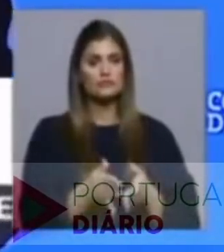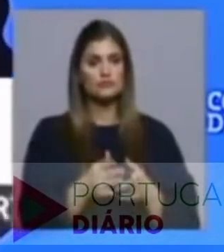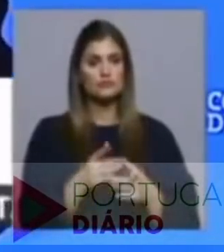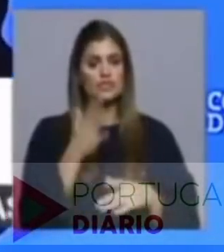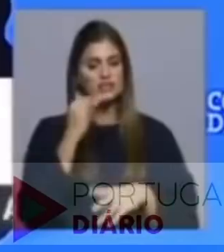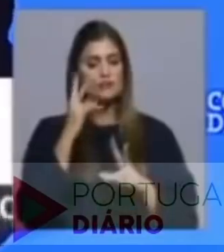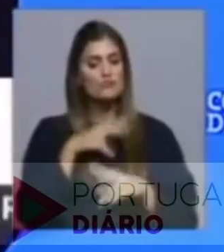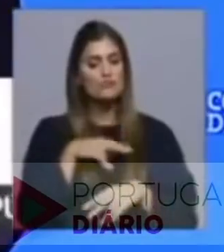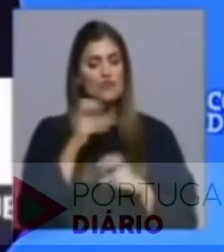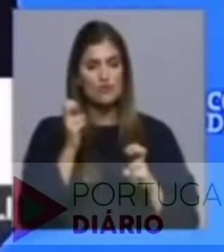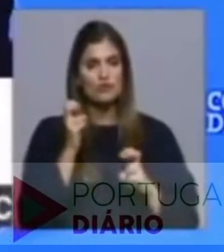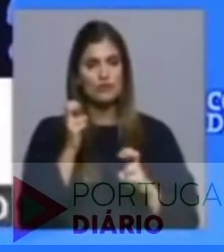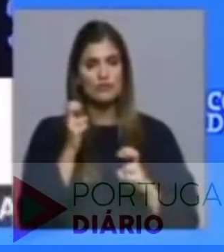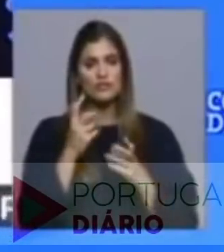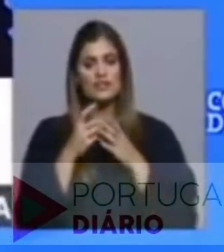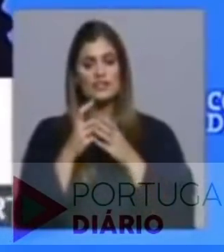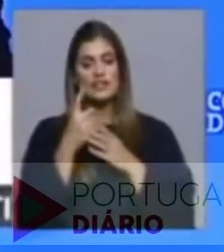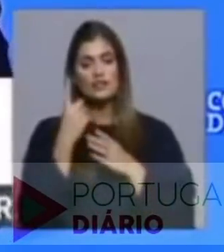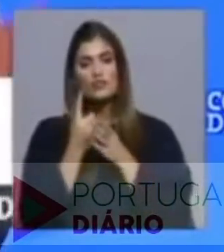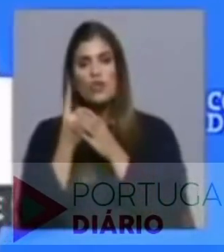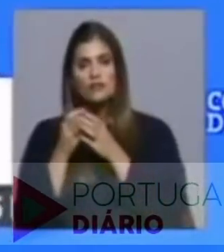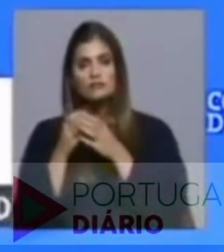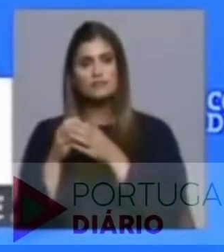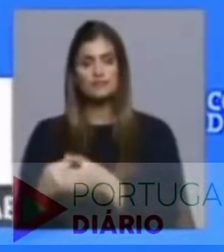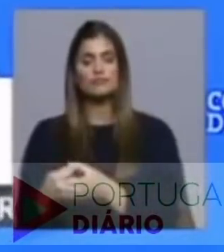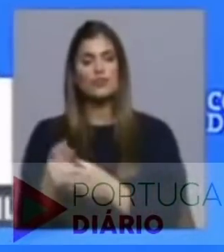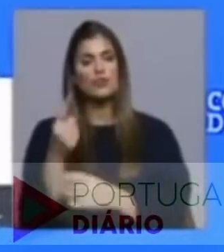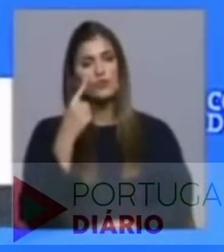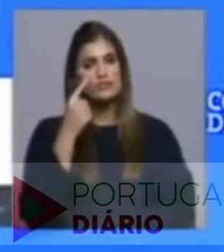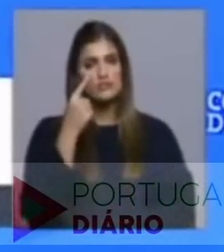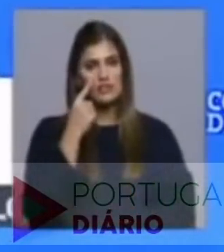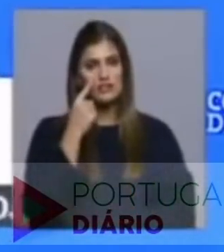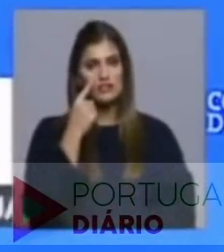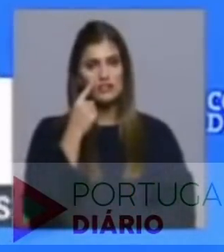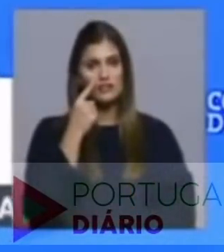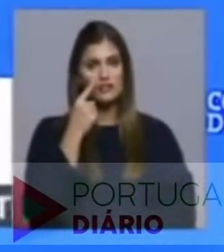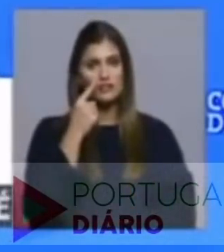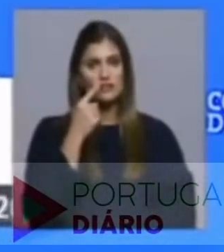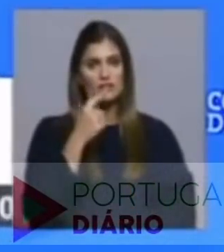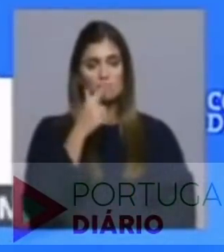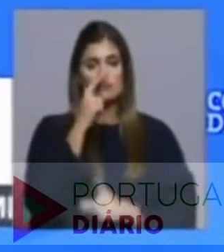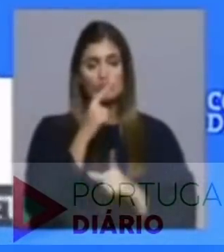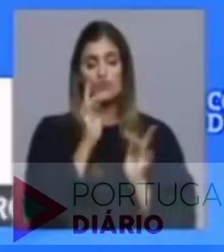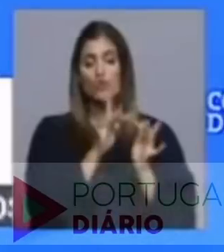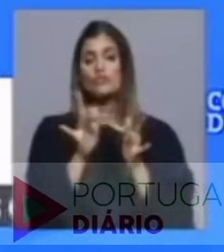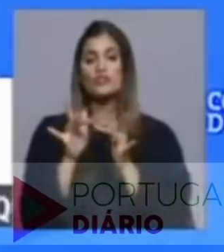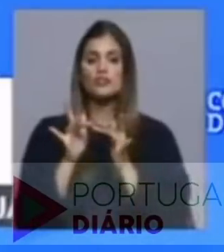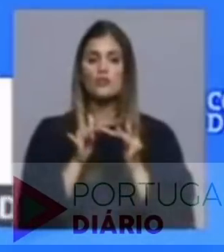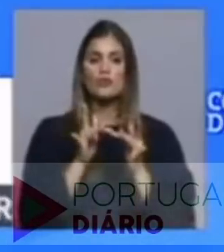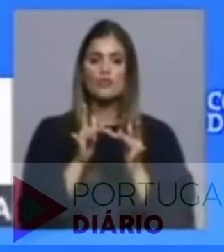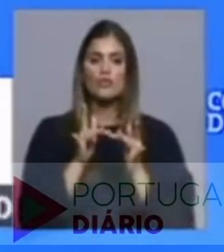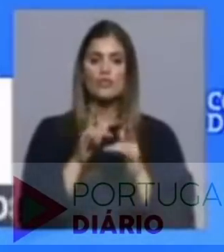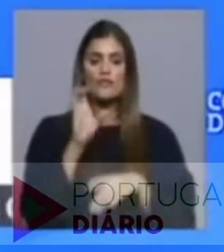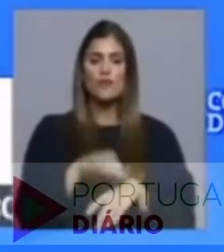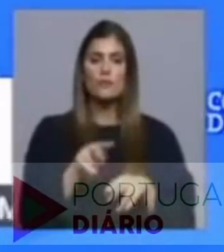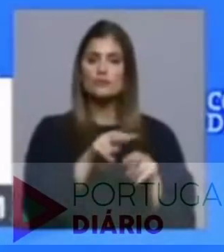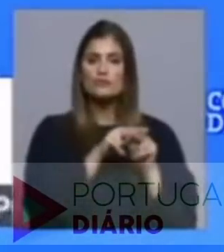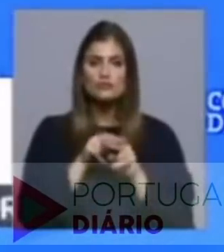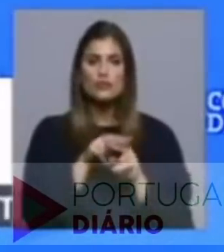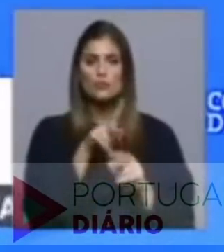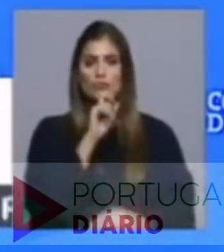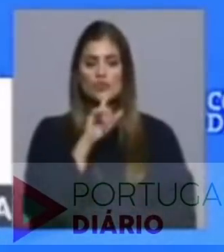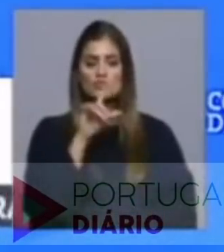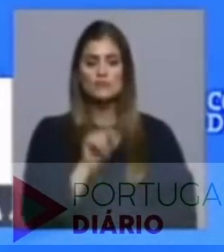identificar, isolar, conhecer o seu universo de contactos, de forma, através do rastreamento, poder